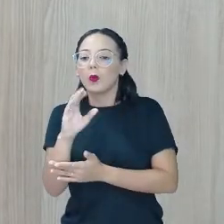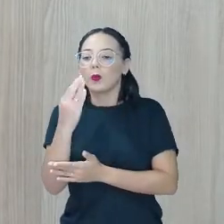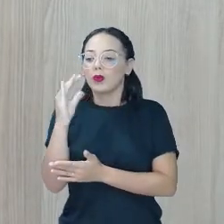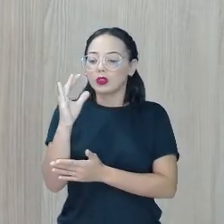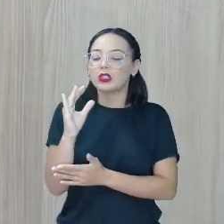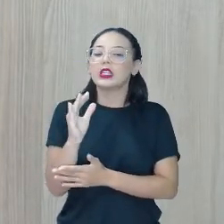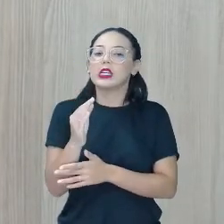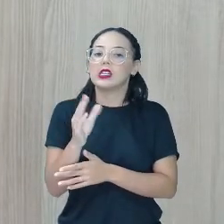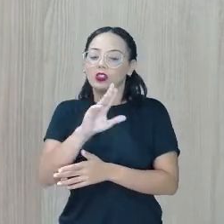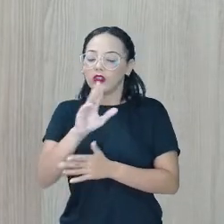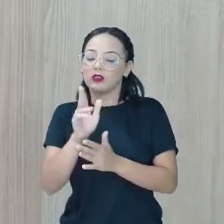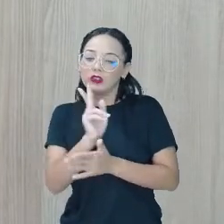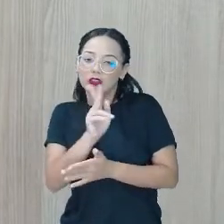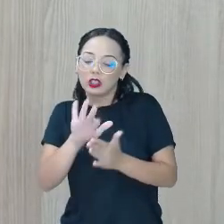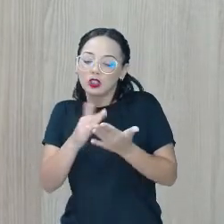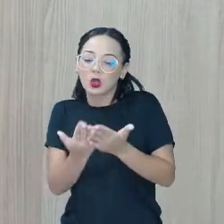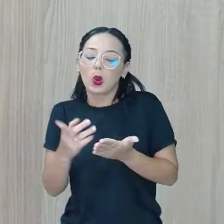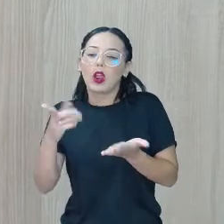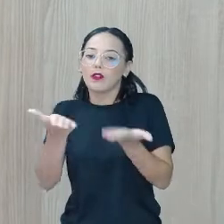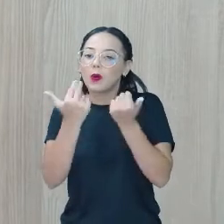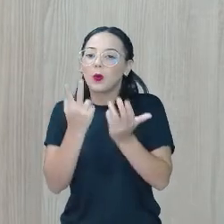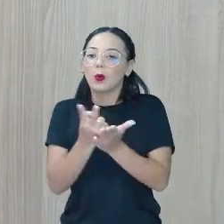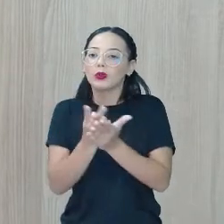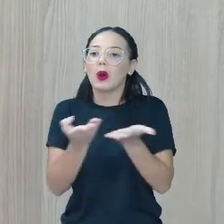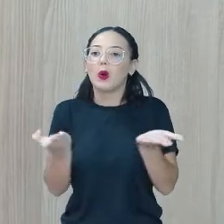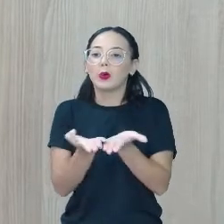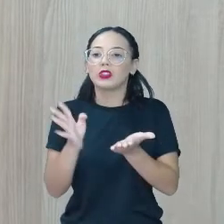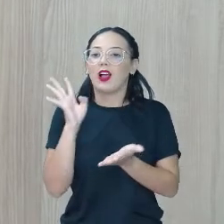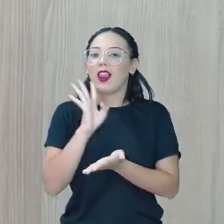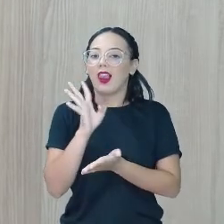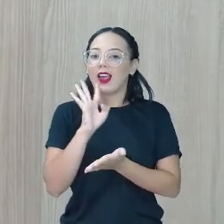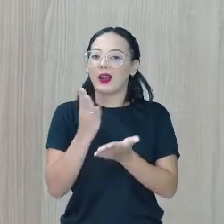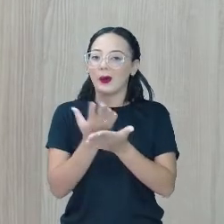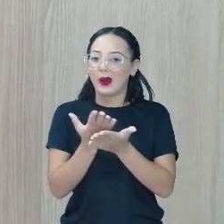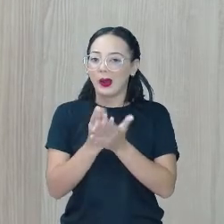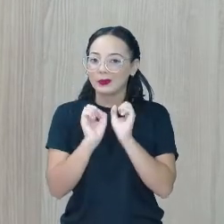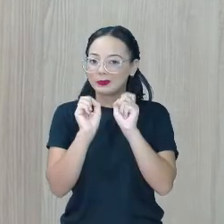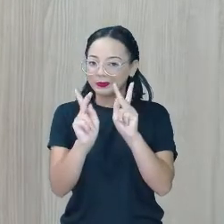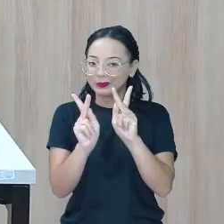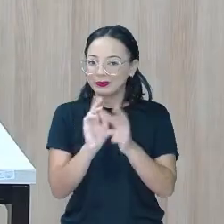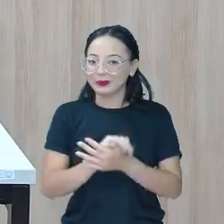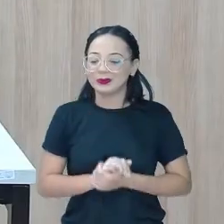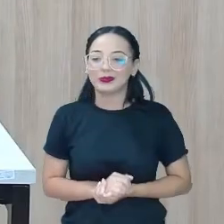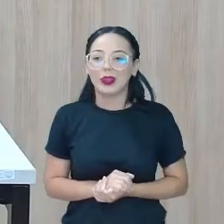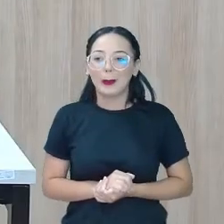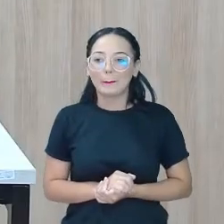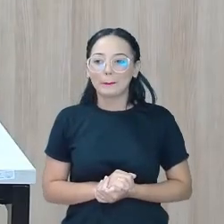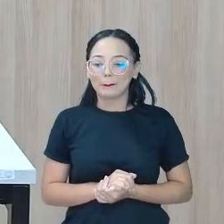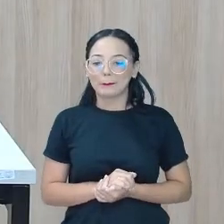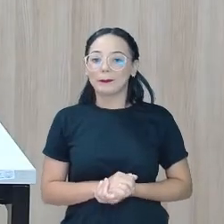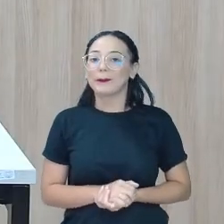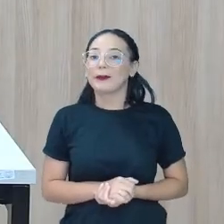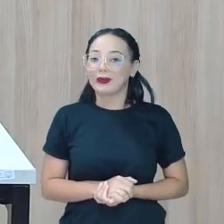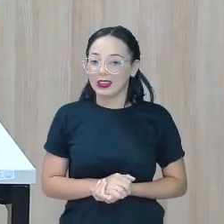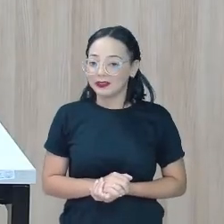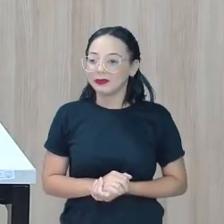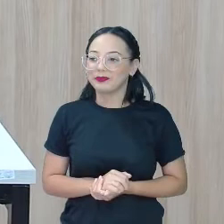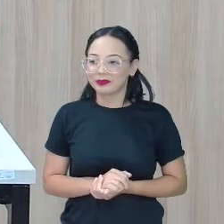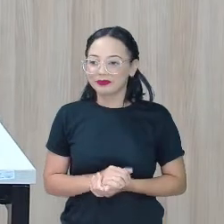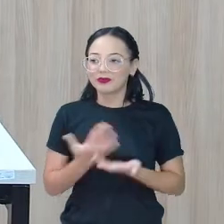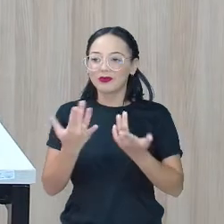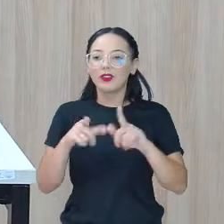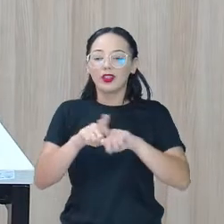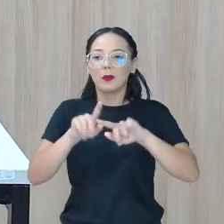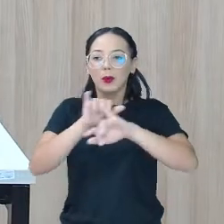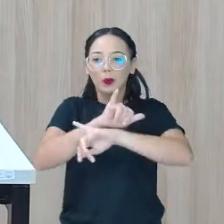muito importante. E vamos continuar a nossa aula, vai ser bem legal aí. Ok. Pois é, pessoal. Além desse